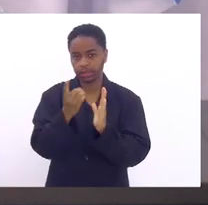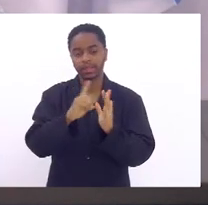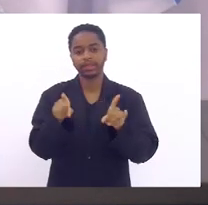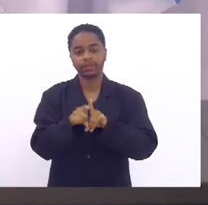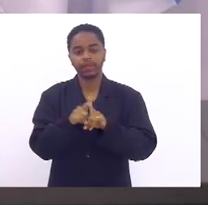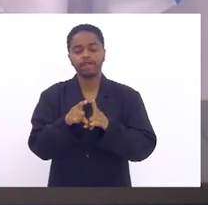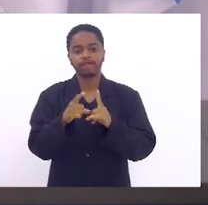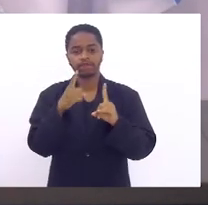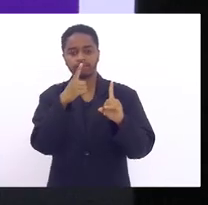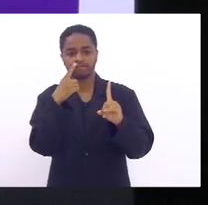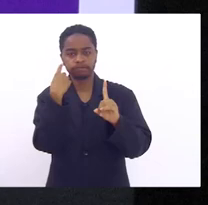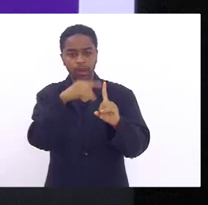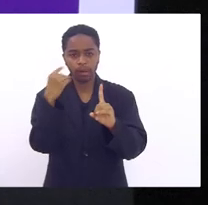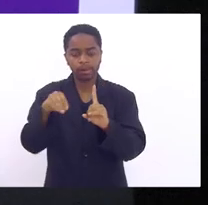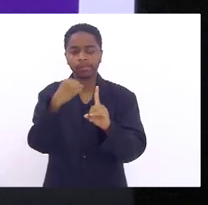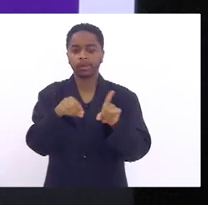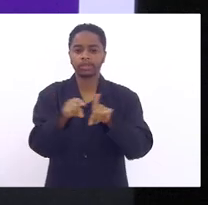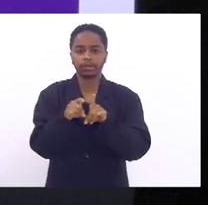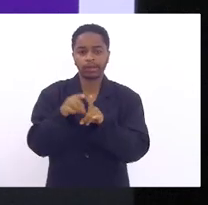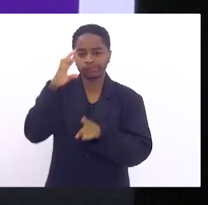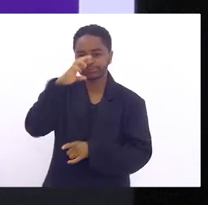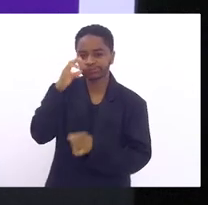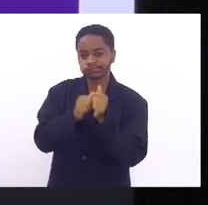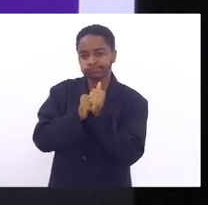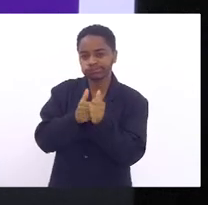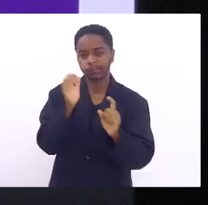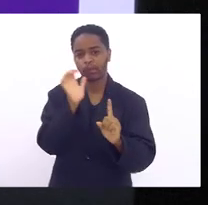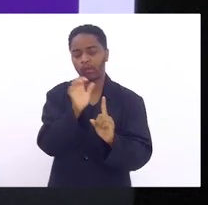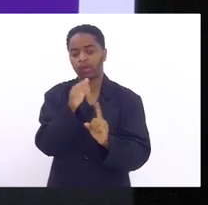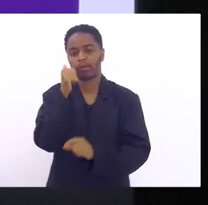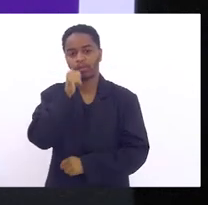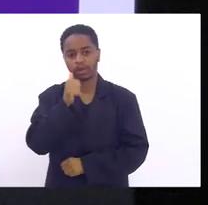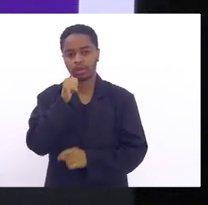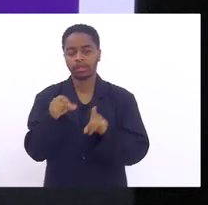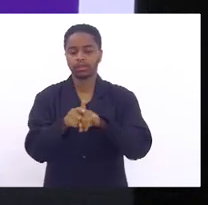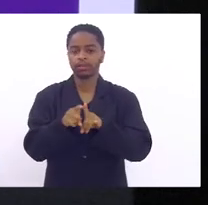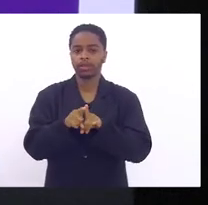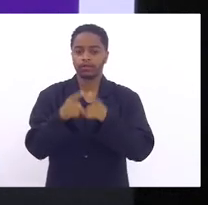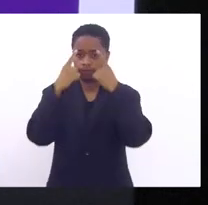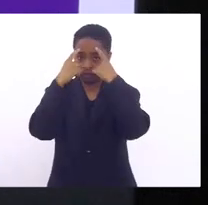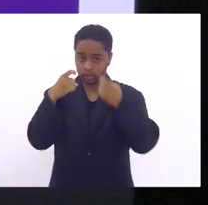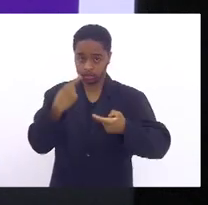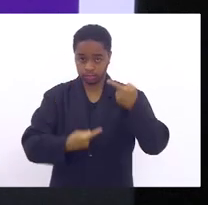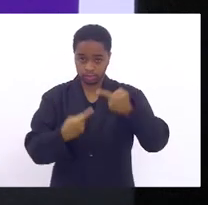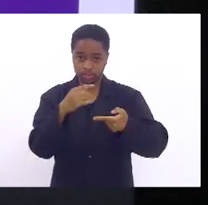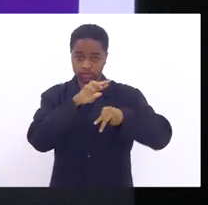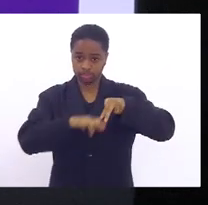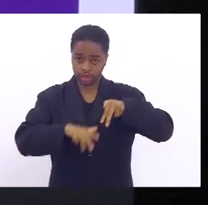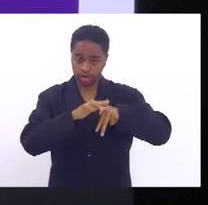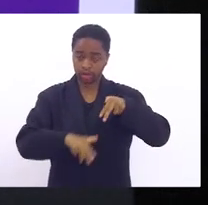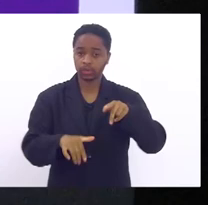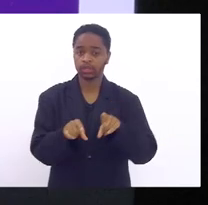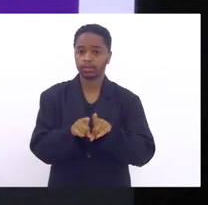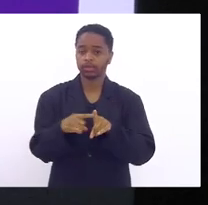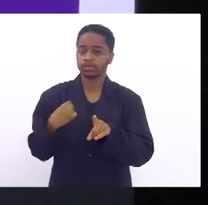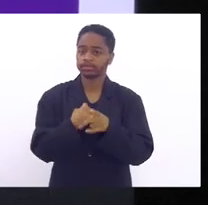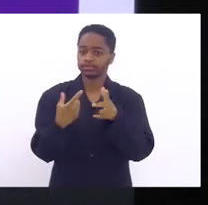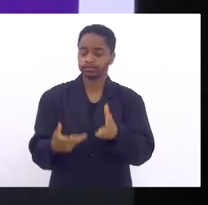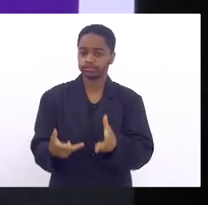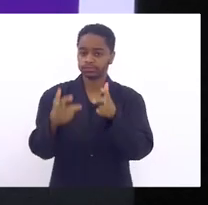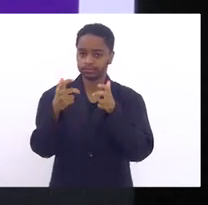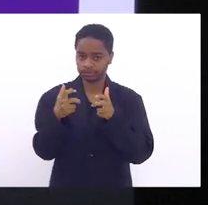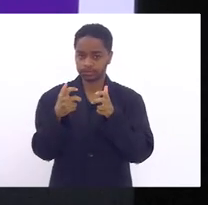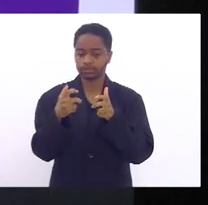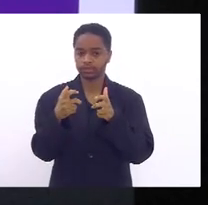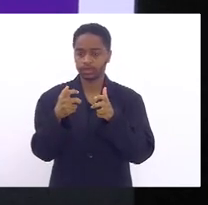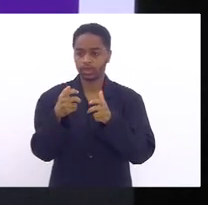stalking que é a Perseguição e ameaça a essas mulheres violência política de gênero a gente notou uma